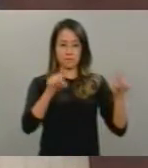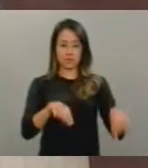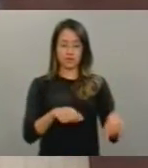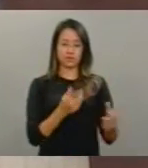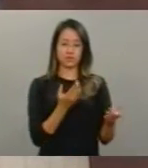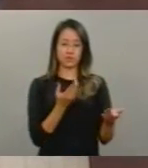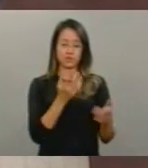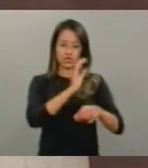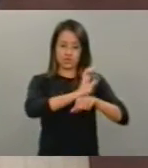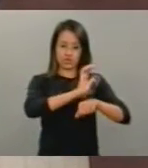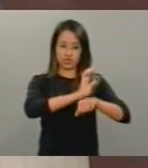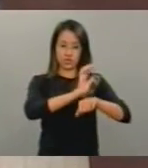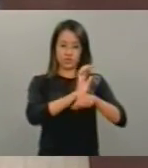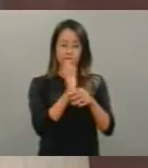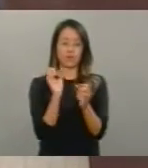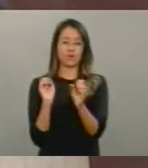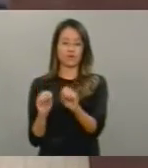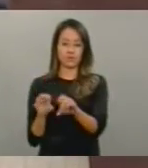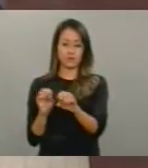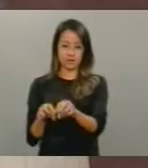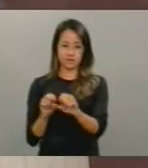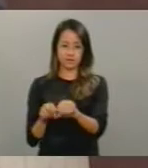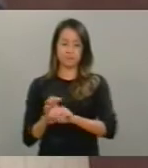É impossível